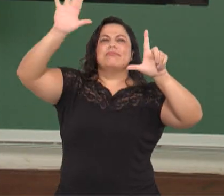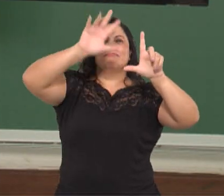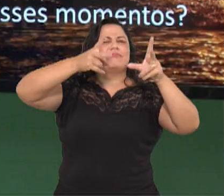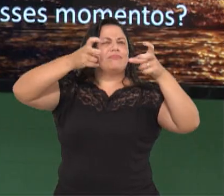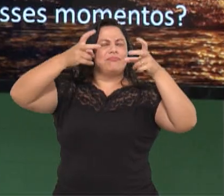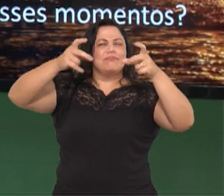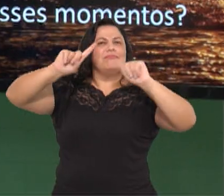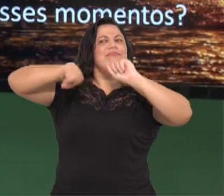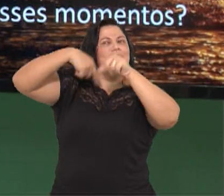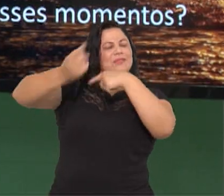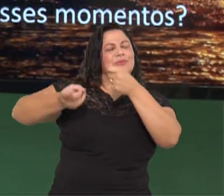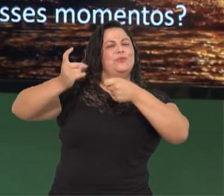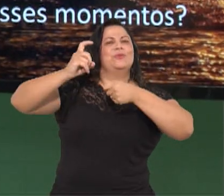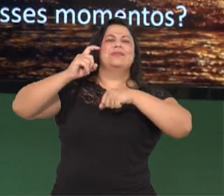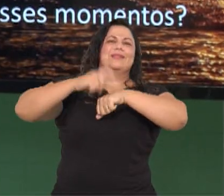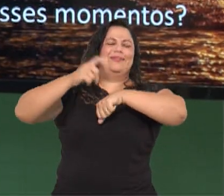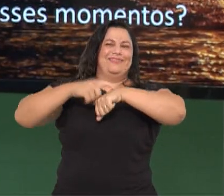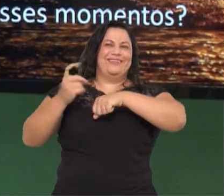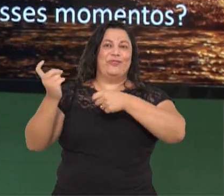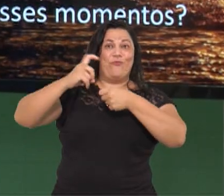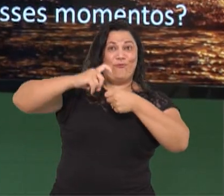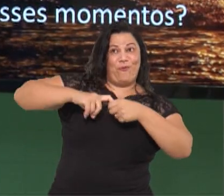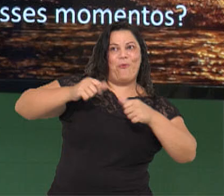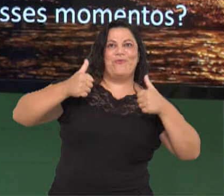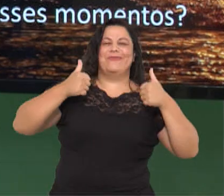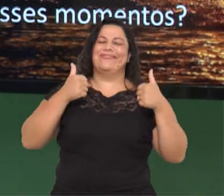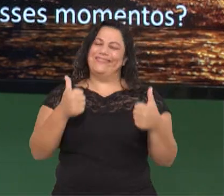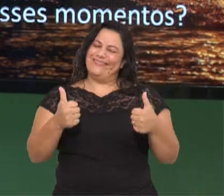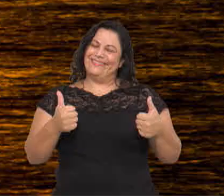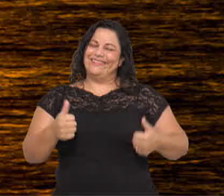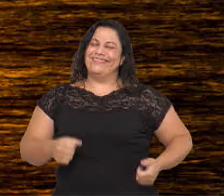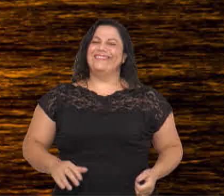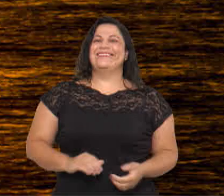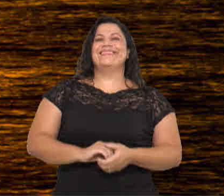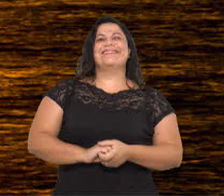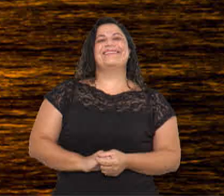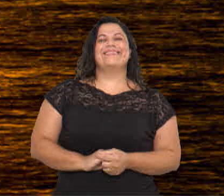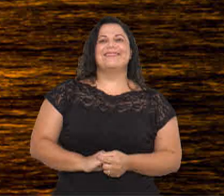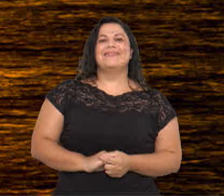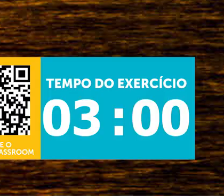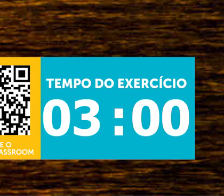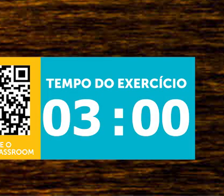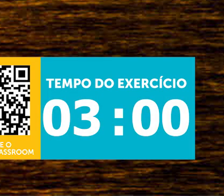daqui a pouquinho a gente volta para discutir a resposta dessa pergunta.